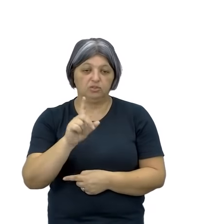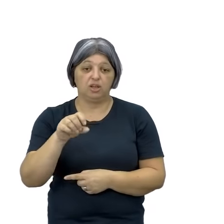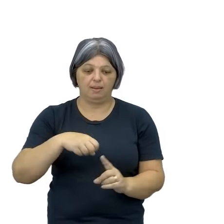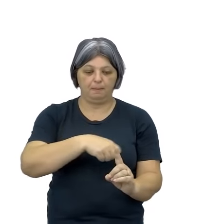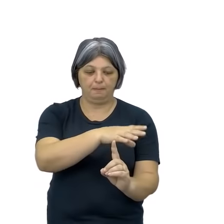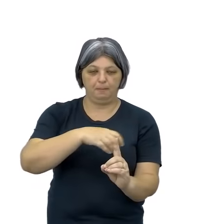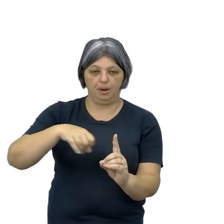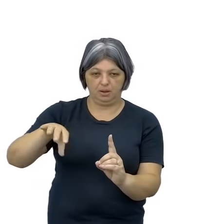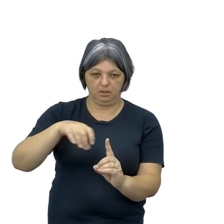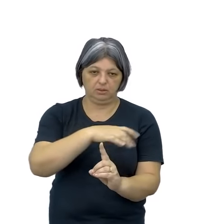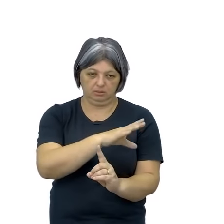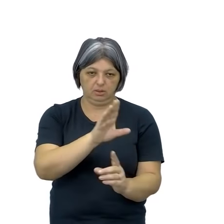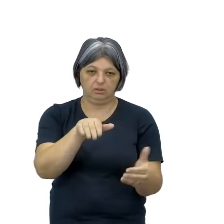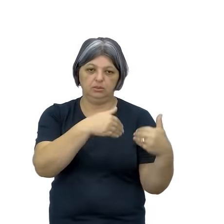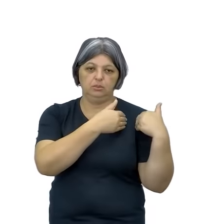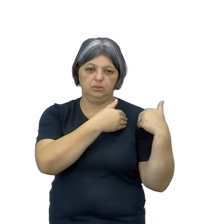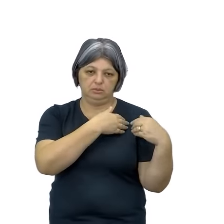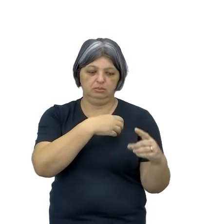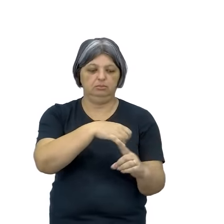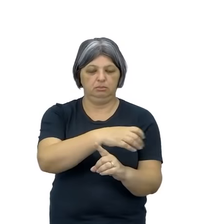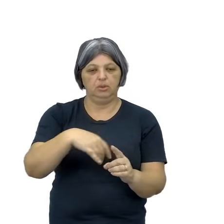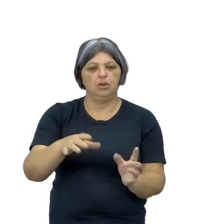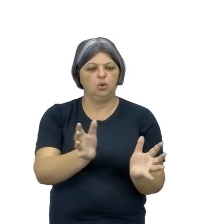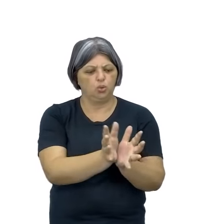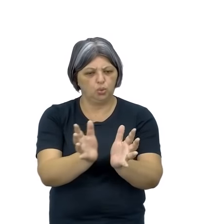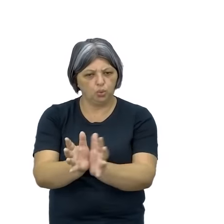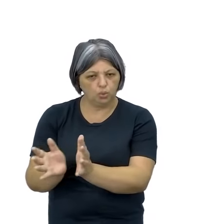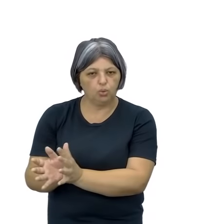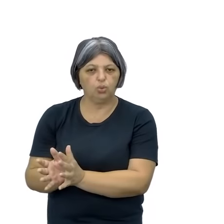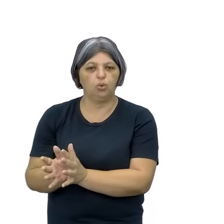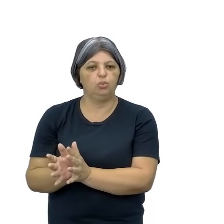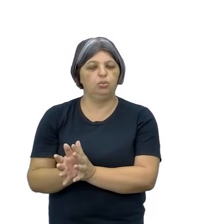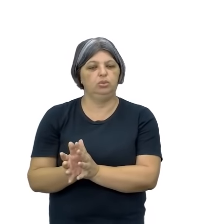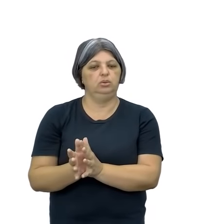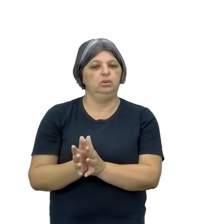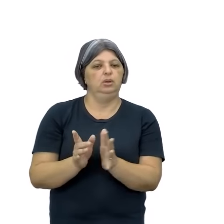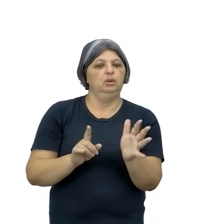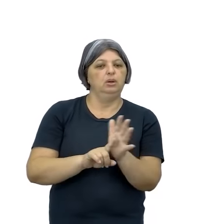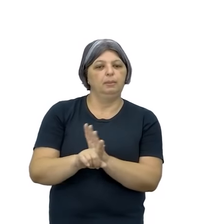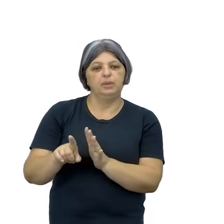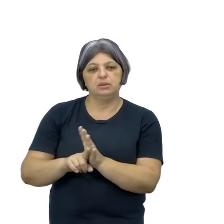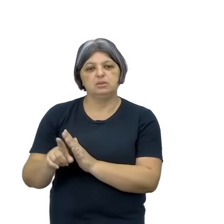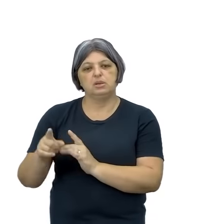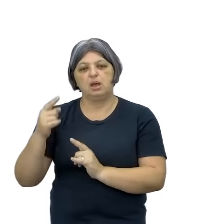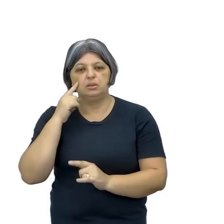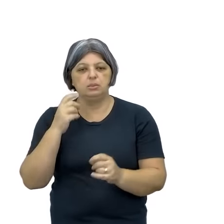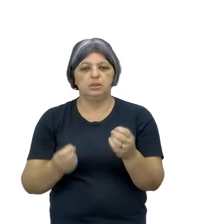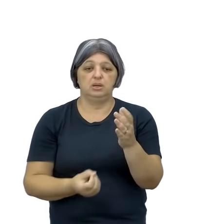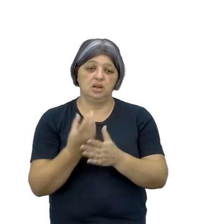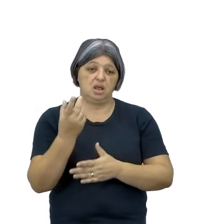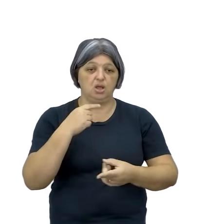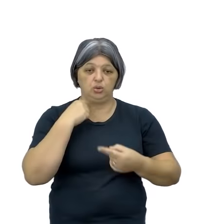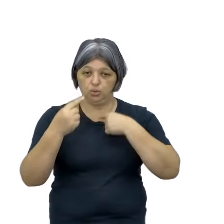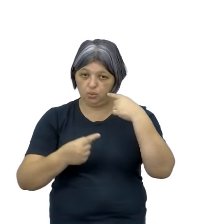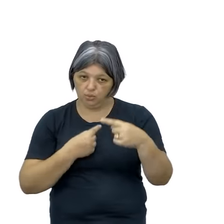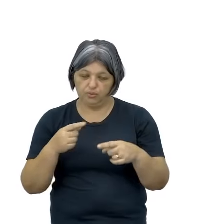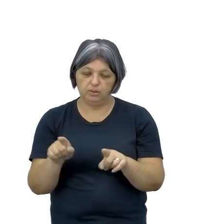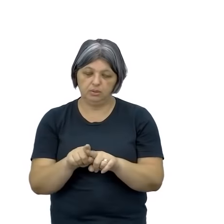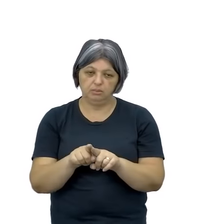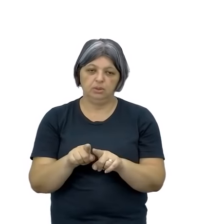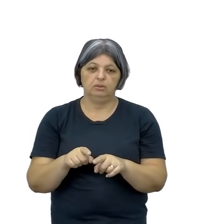tem o papel de mediar os grupos, de ali levantar hipóteses juntamente com os estudantes, trazer também